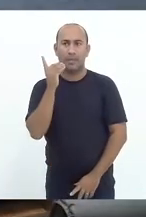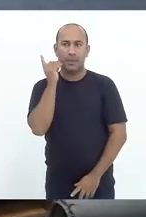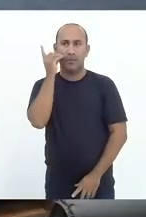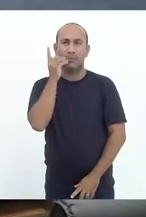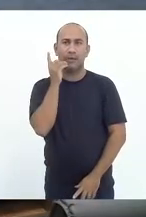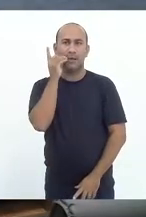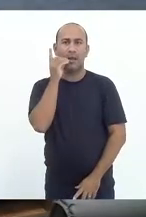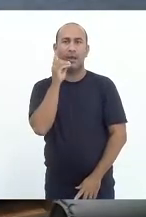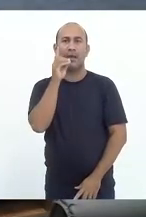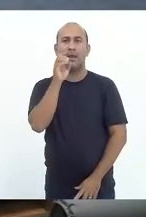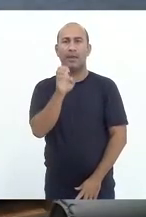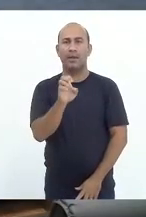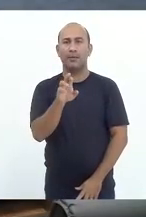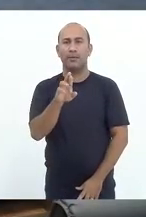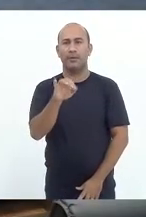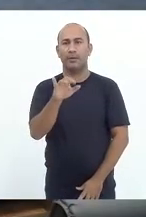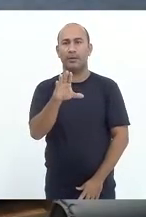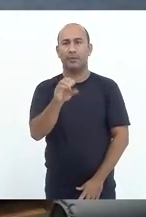Deputado Eurico Júnior.